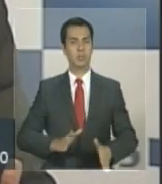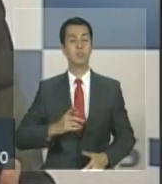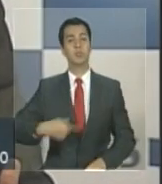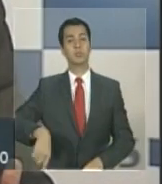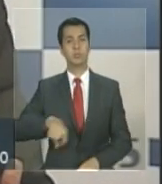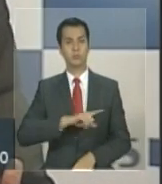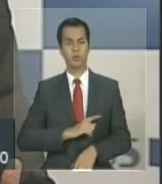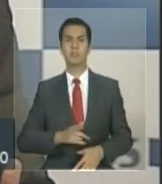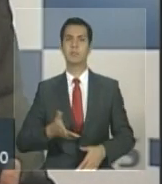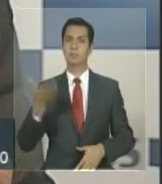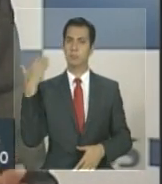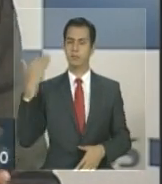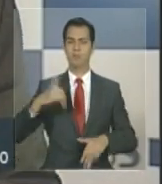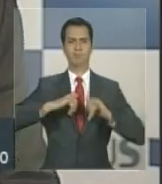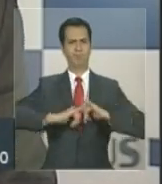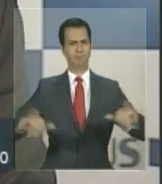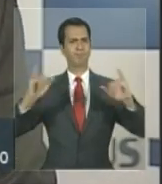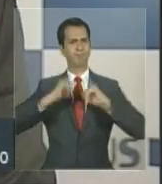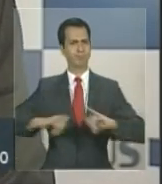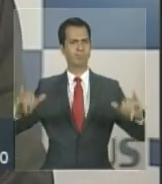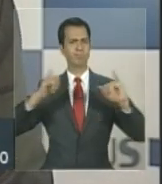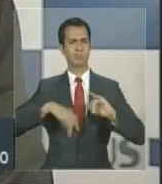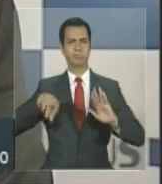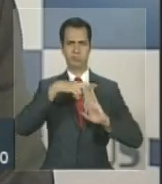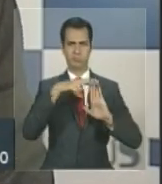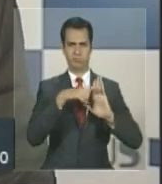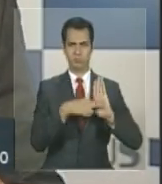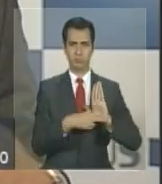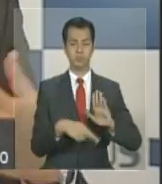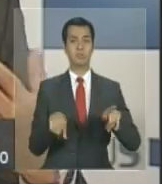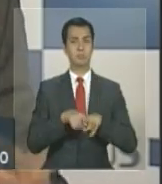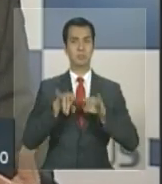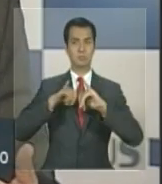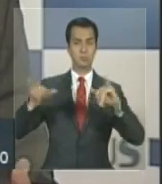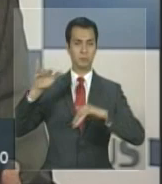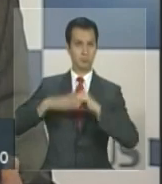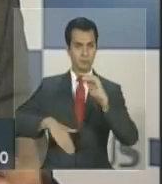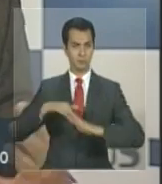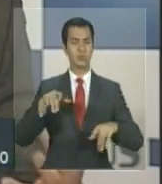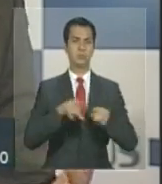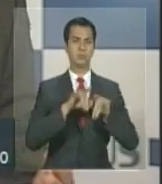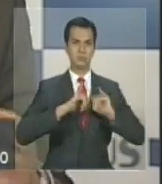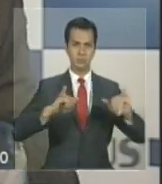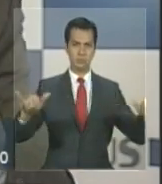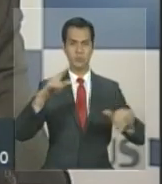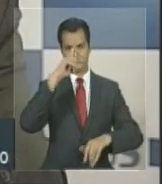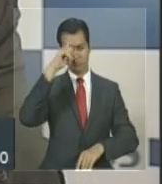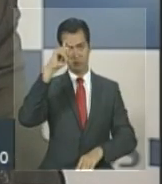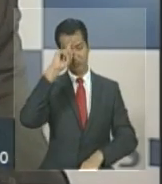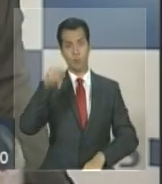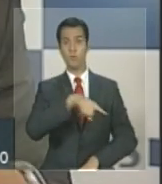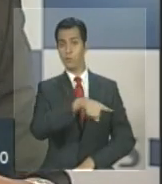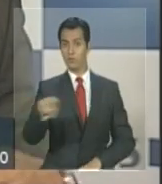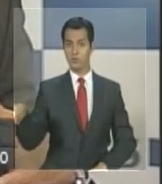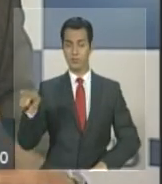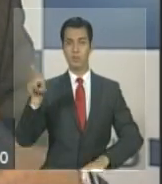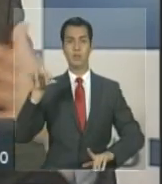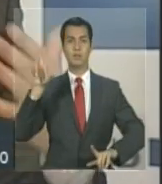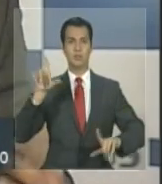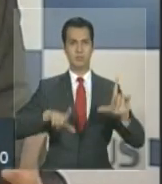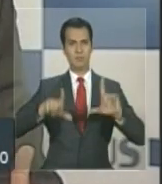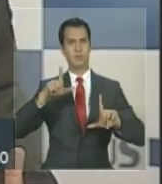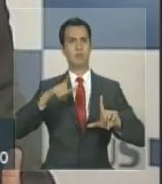junto aos profissionais de saúde, aos hospitais, e a gente conta muito também com a imprensa, que eles nos ajudaram muito no ano passado